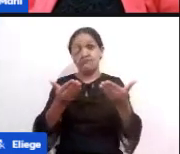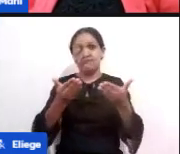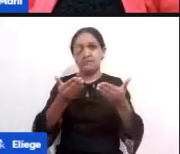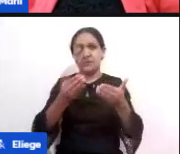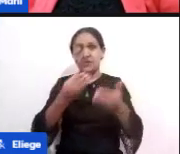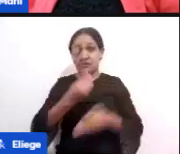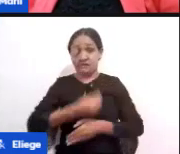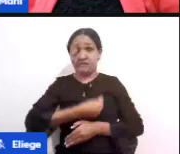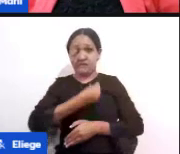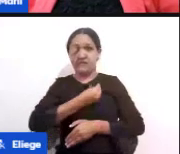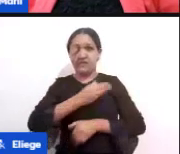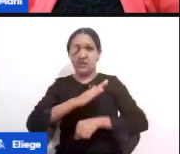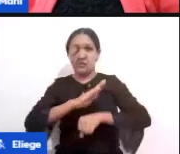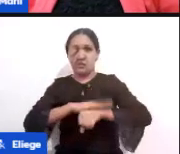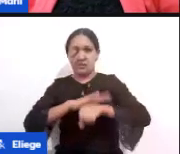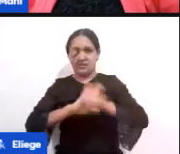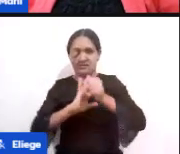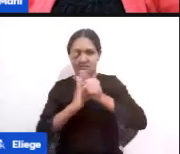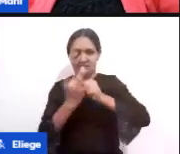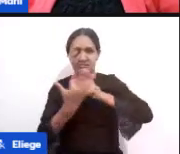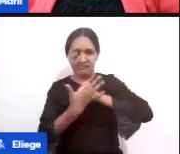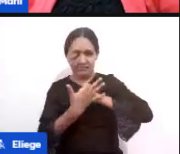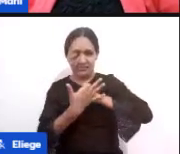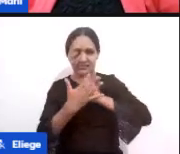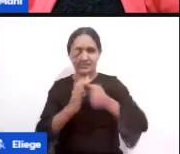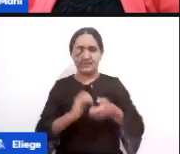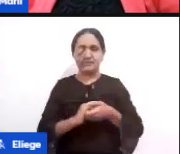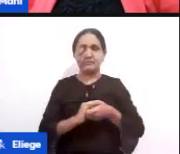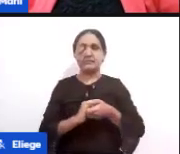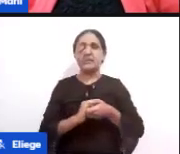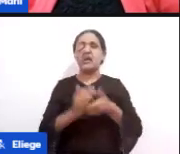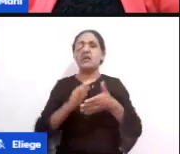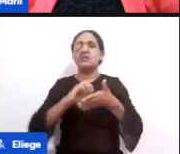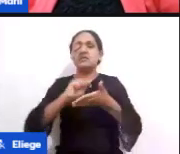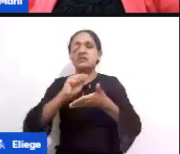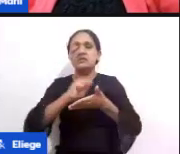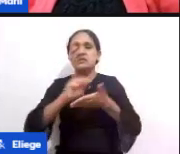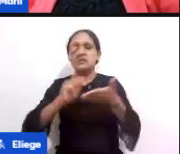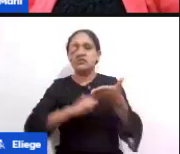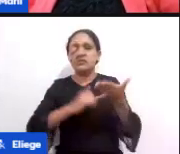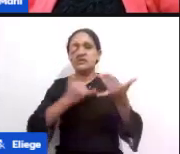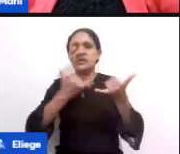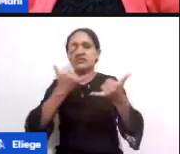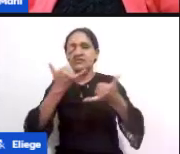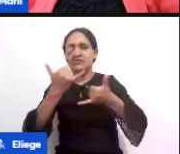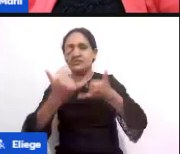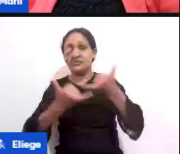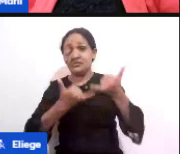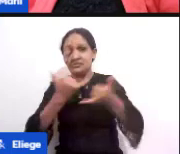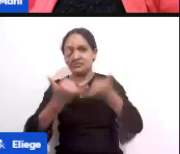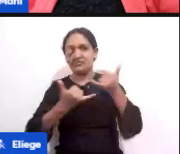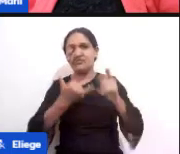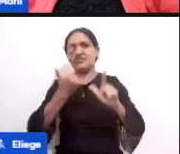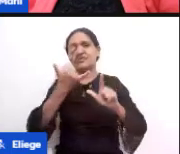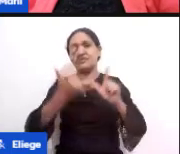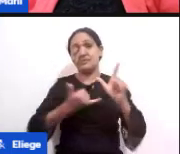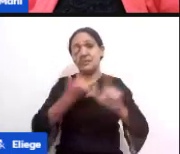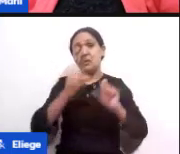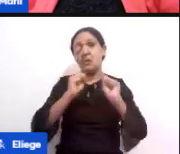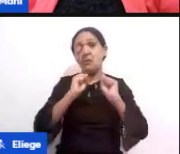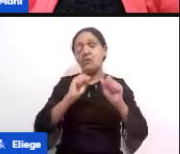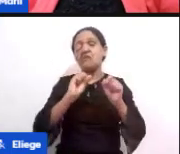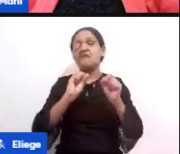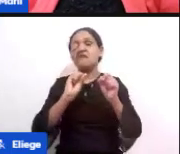vivenciando de pandemia, essas atividades lúdicas, elas podem ser